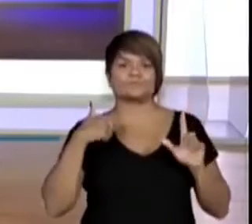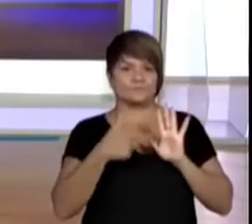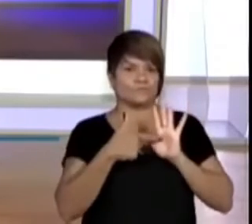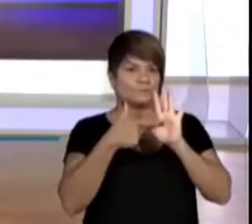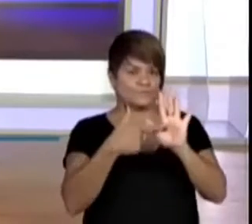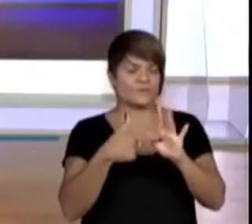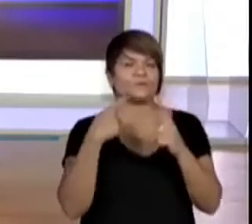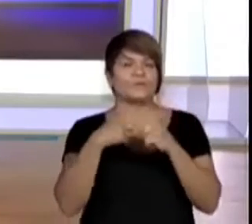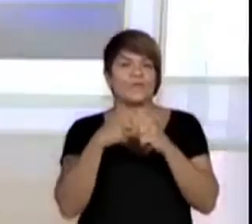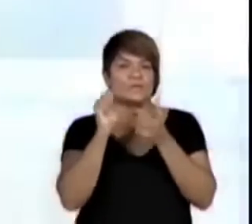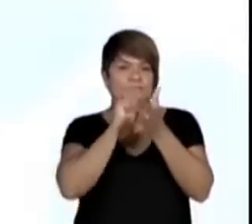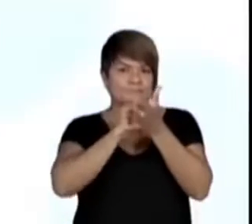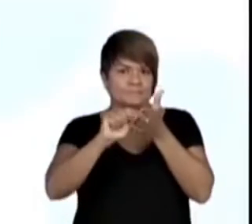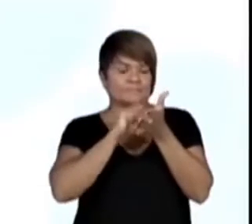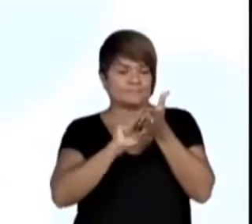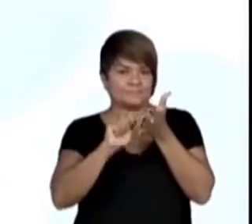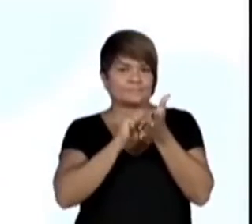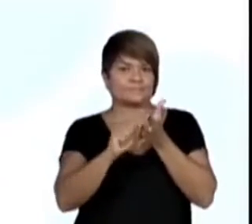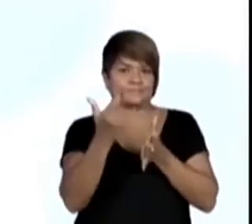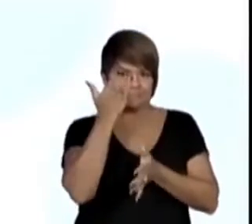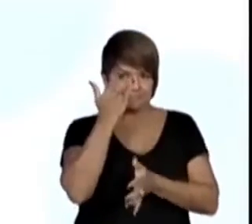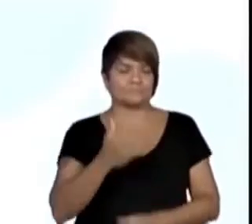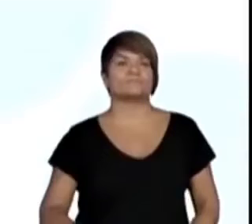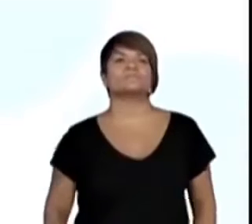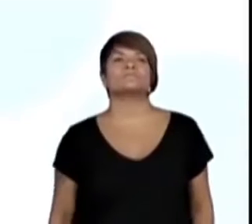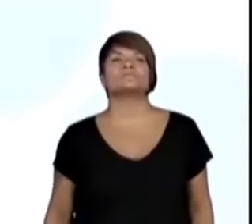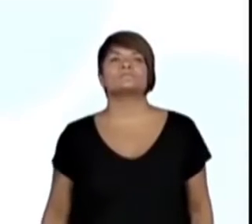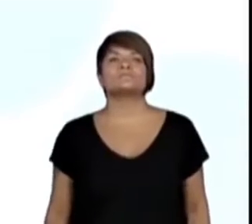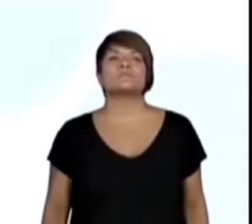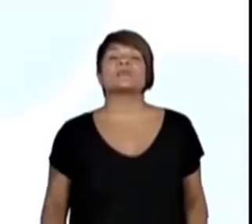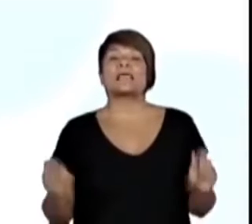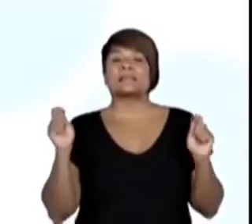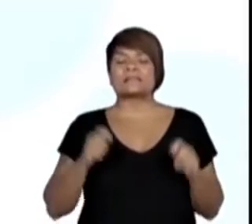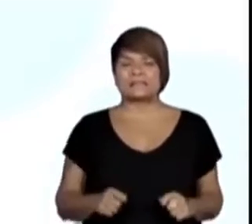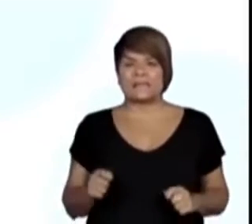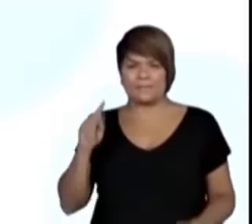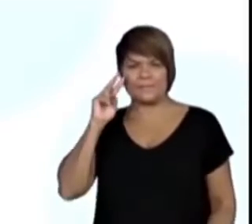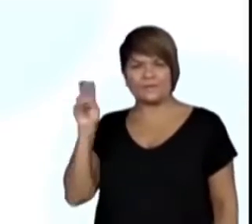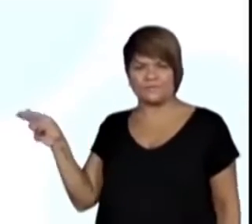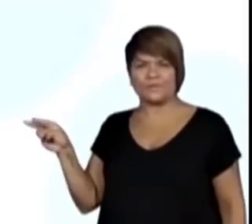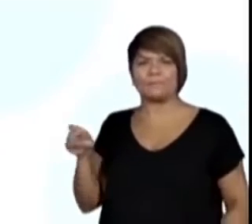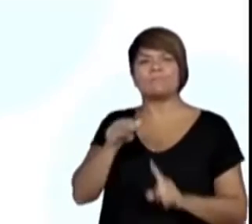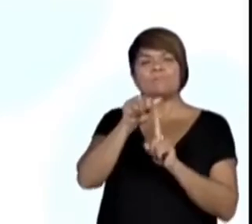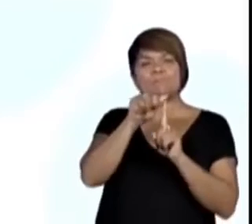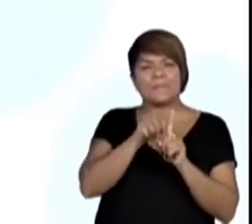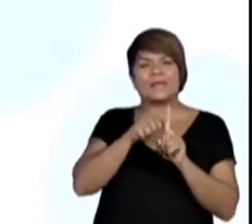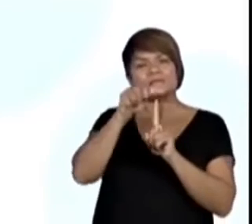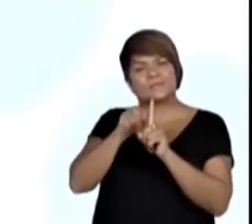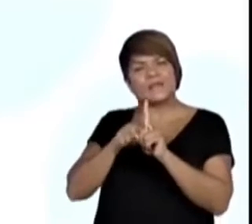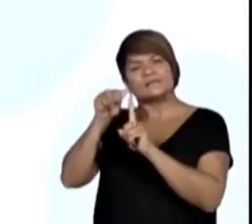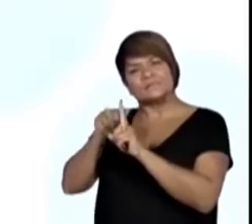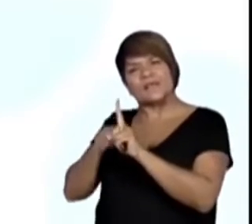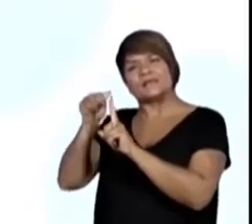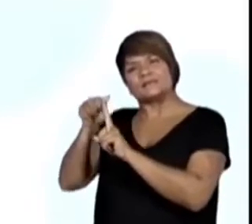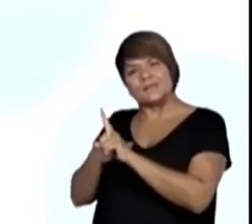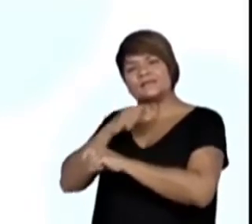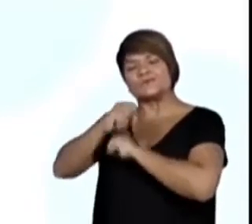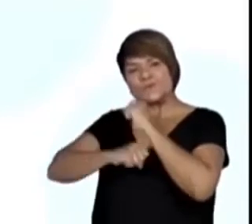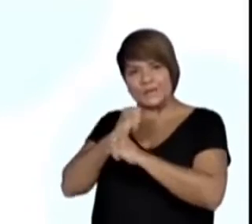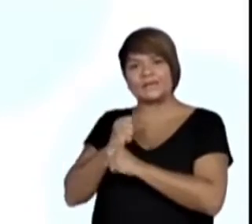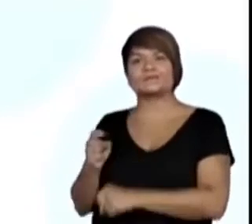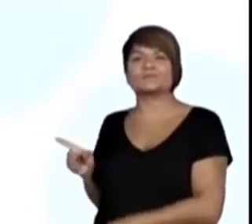com a caneta, tá? Olha só. Dá para a gente ver quais são os meses do ano nesse